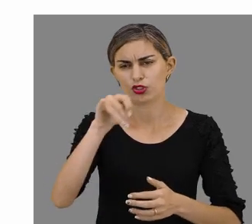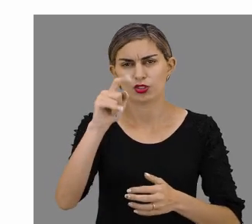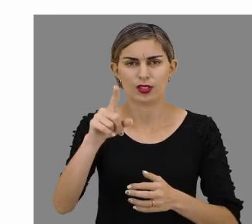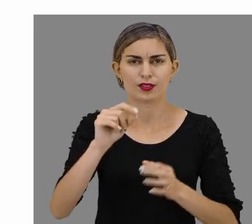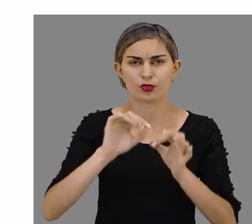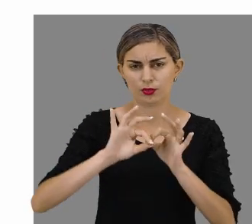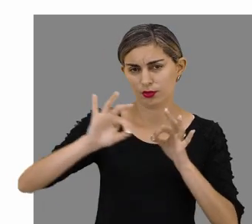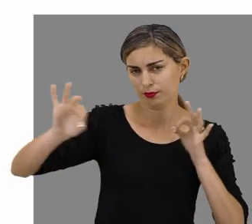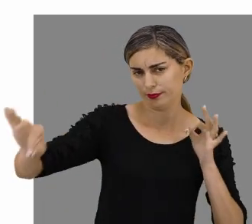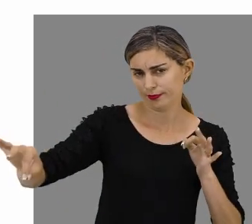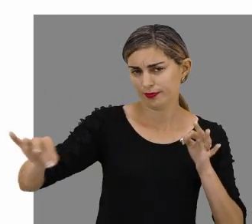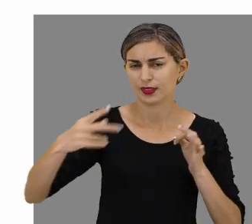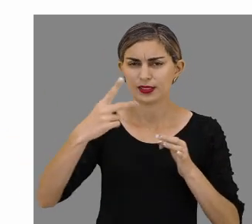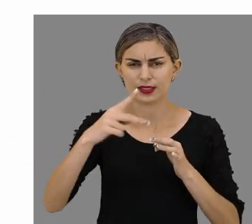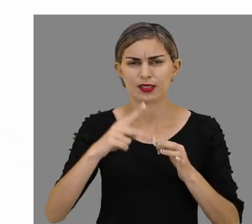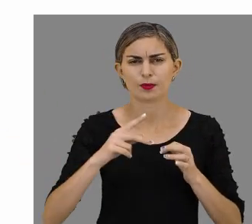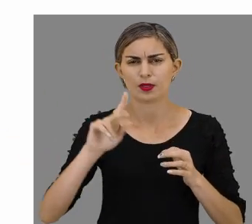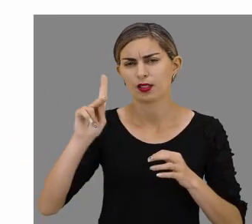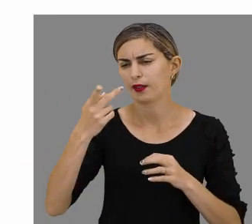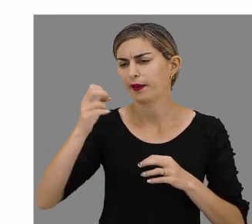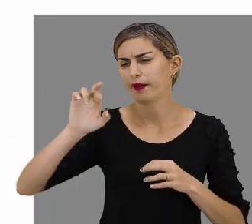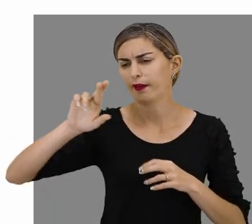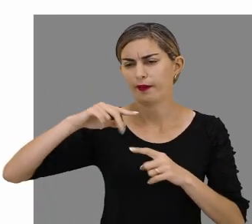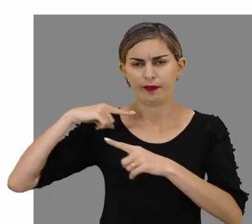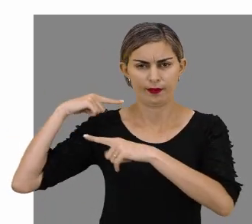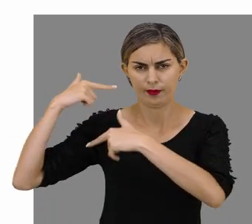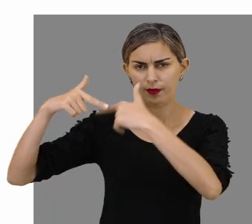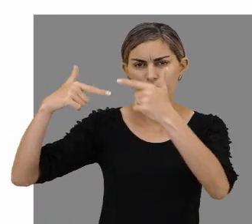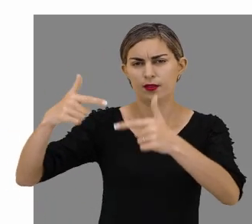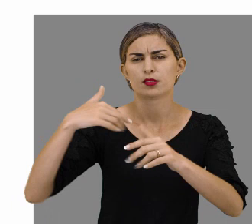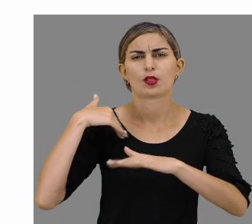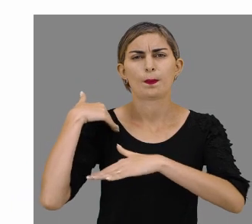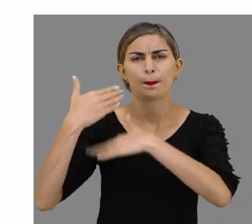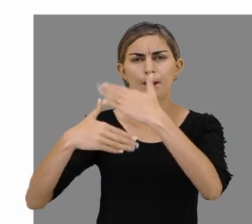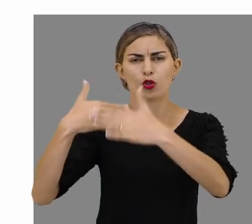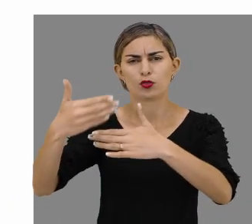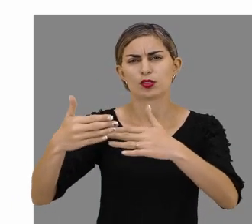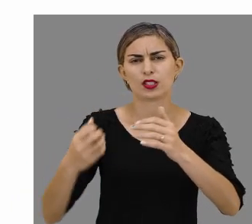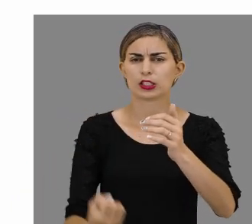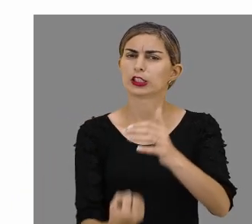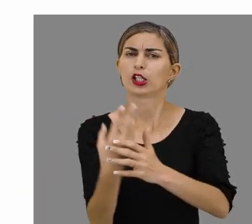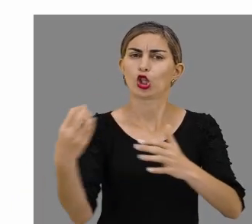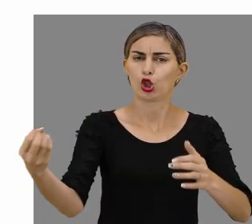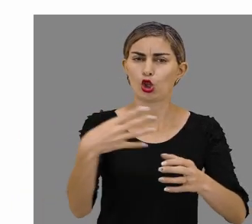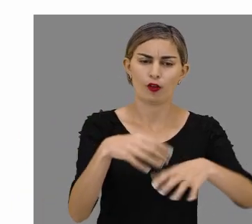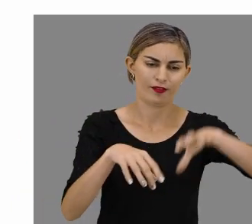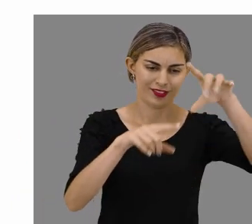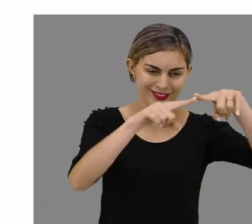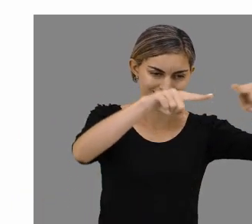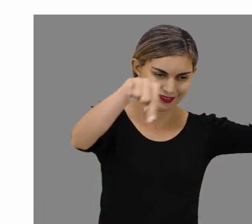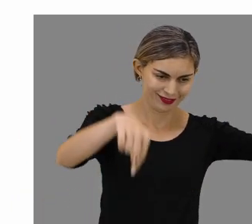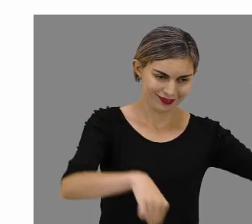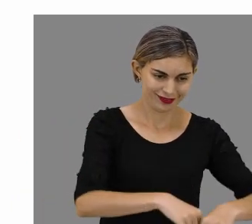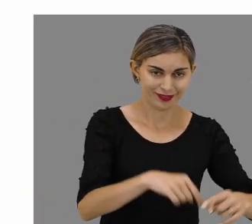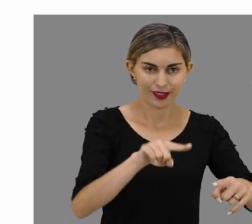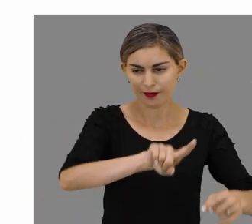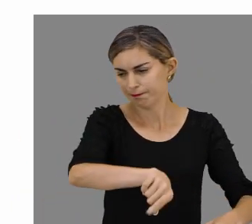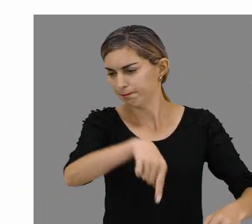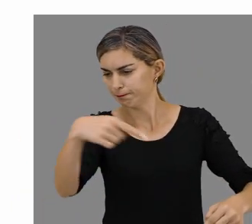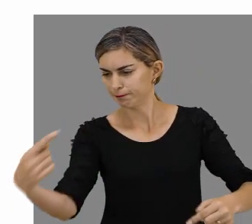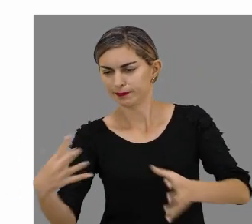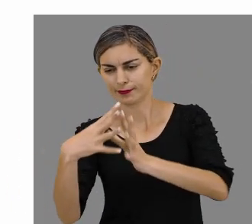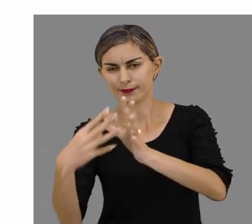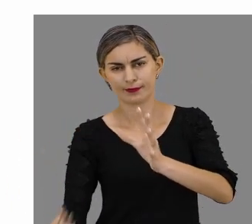for instanciado. Herança é o processo de criar uma nova classe a partir de uma classe já